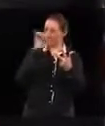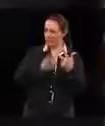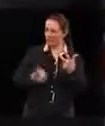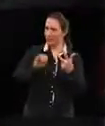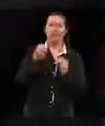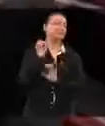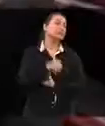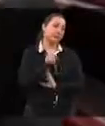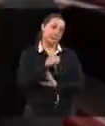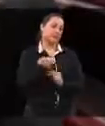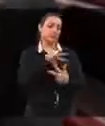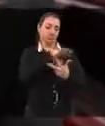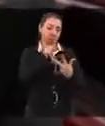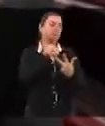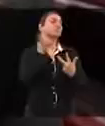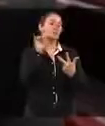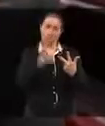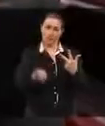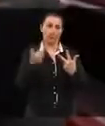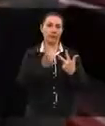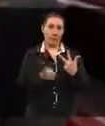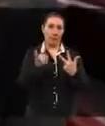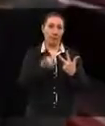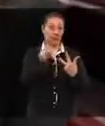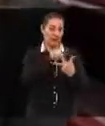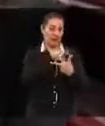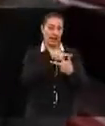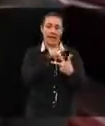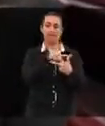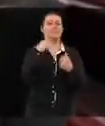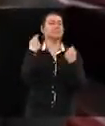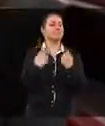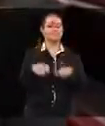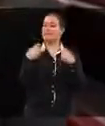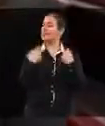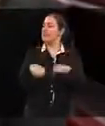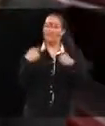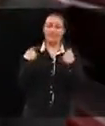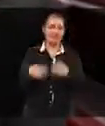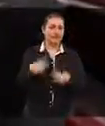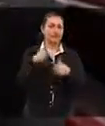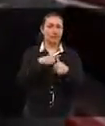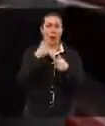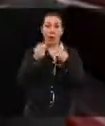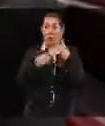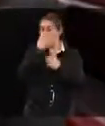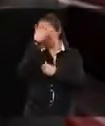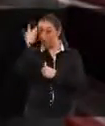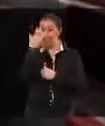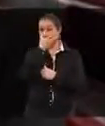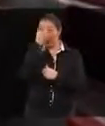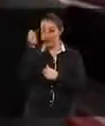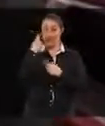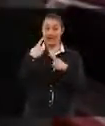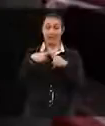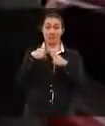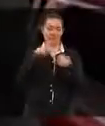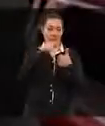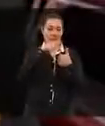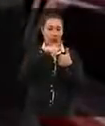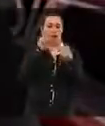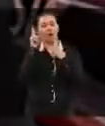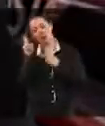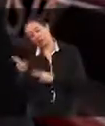jantar. Todas as refeições são importantes. Café da manhã indispensável, muitas pessoas acabam deixando de lado, tá? Porque nós ficamos um